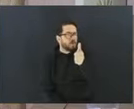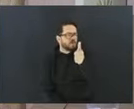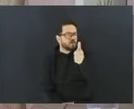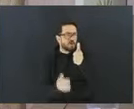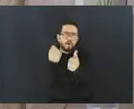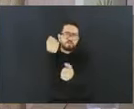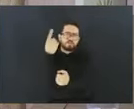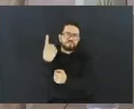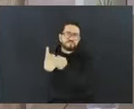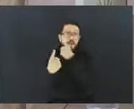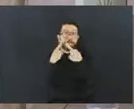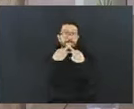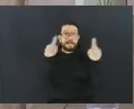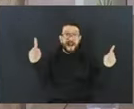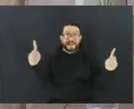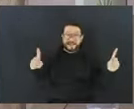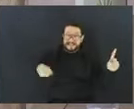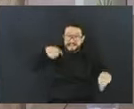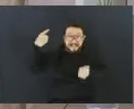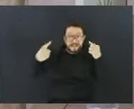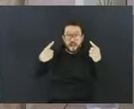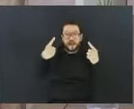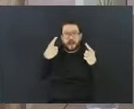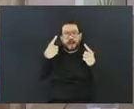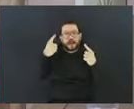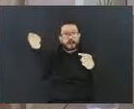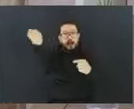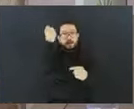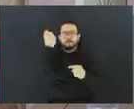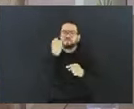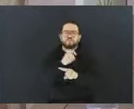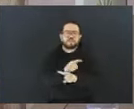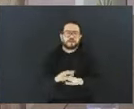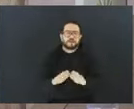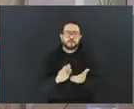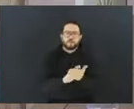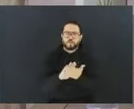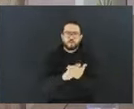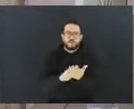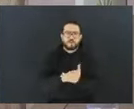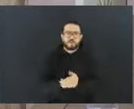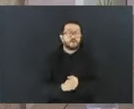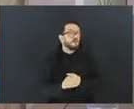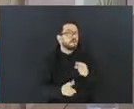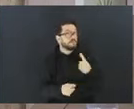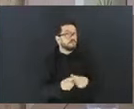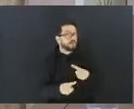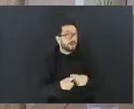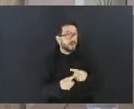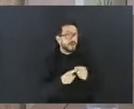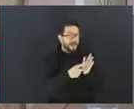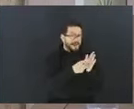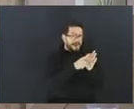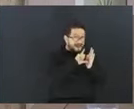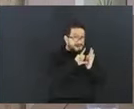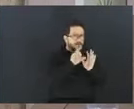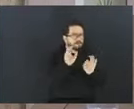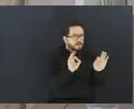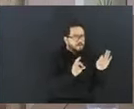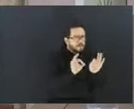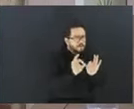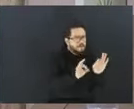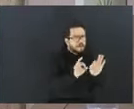ou intervenção da polícia mais severa nesses eventos. Fruto também de um planejamento, de um preparo dos comandantes que estão